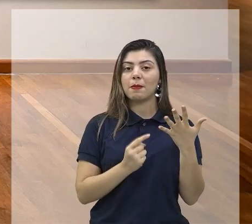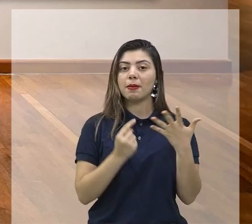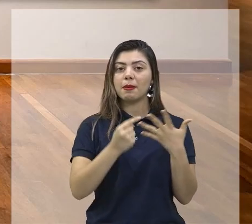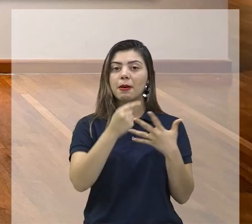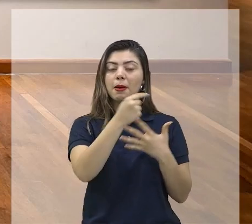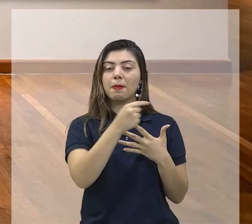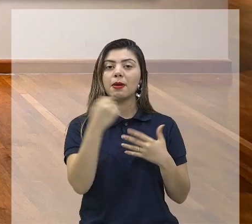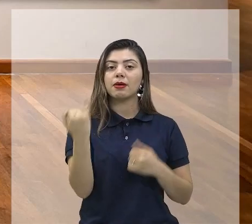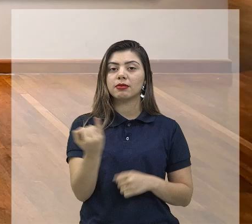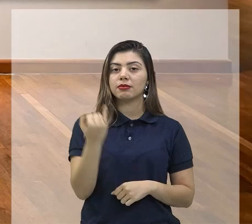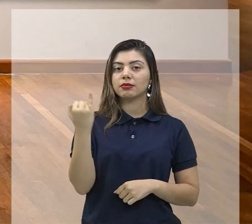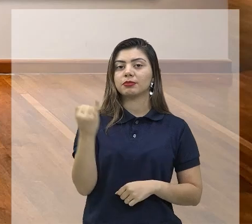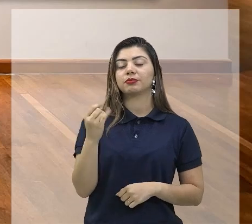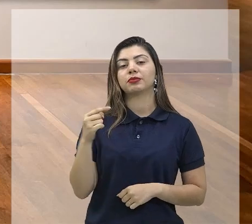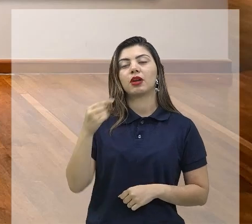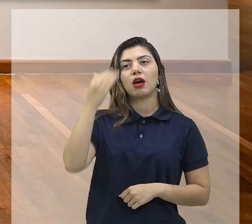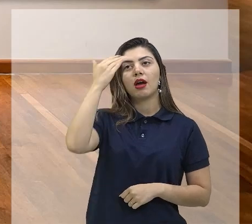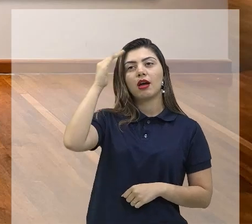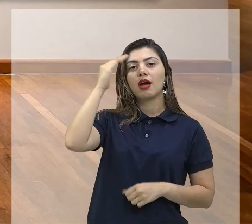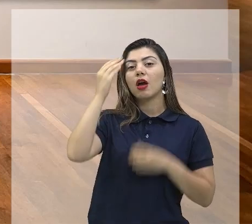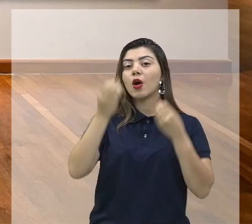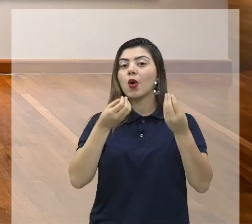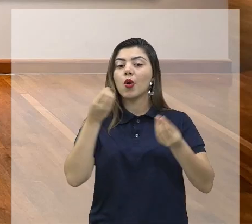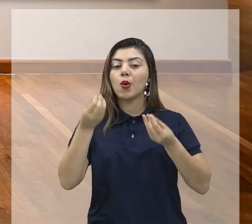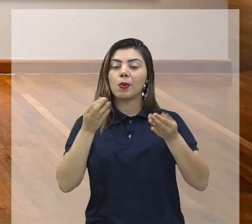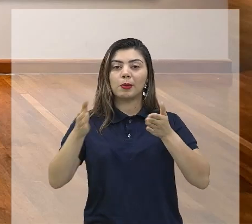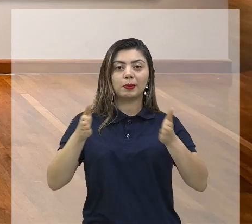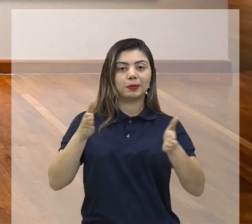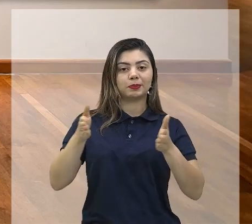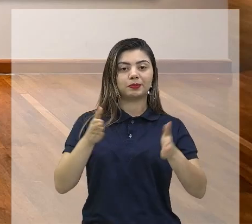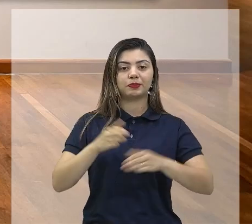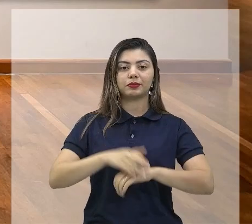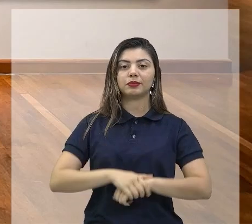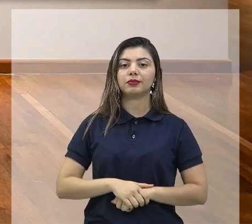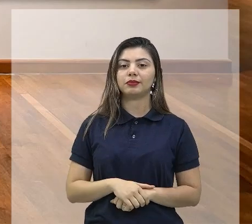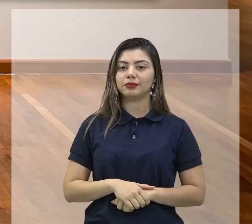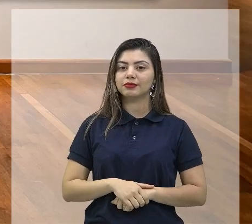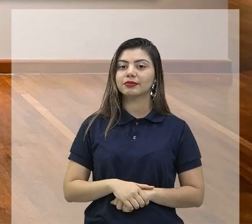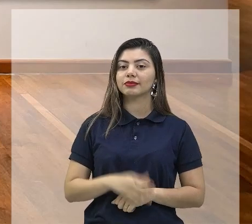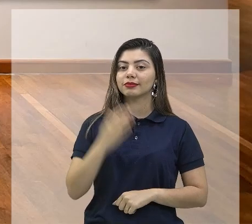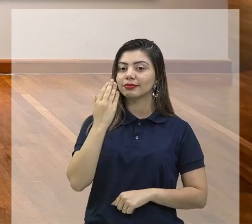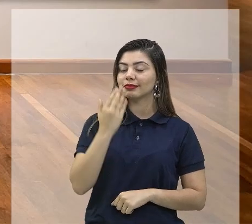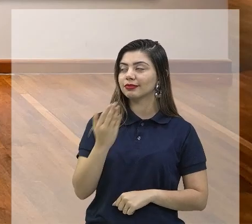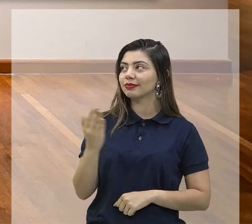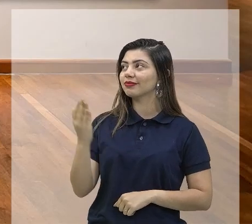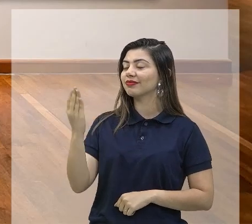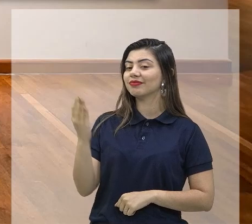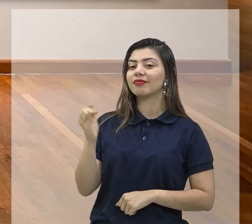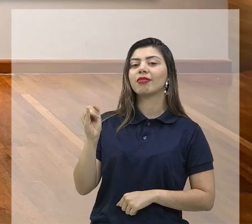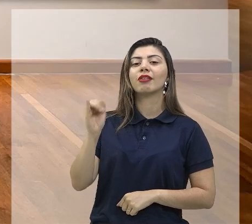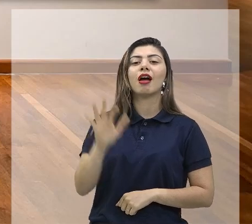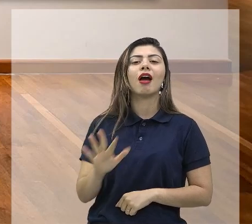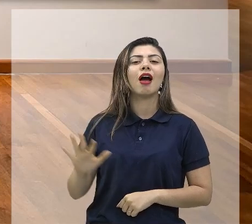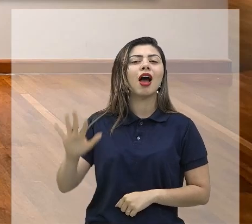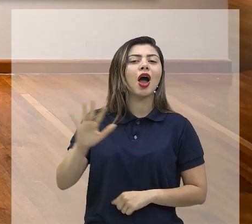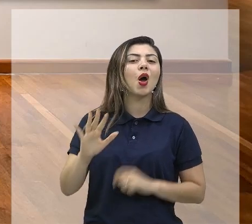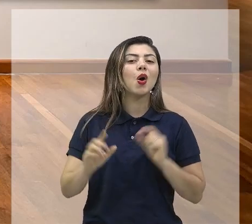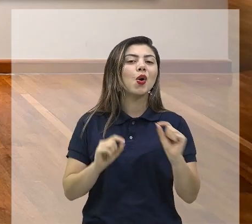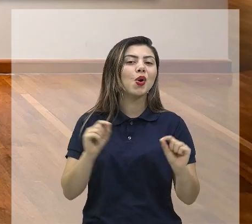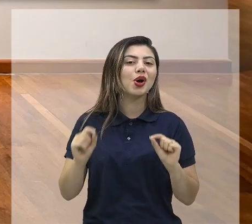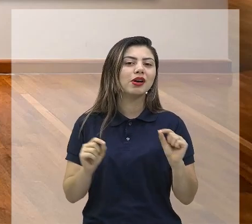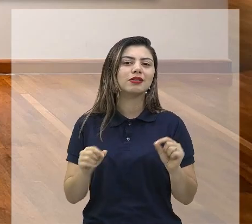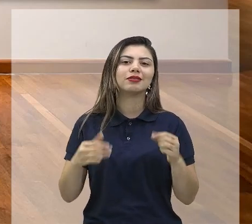gente entender esse contexto. Observa aqui nesta imagem que nós temos. É o quê? Exatamente